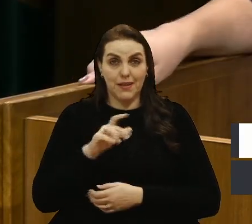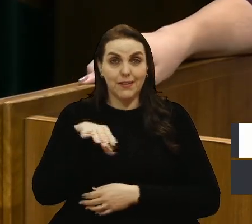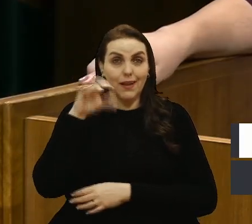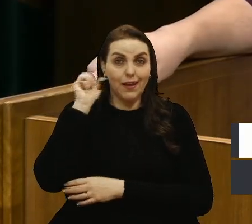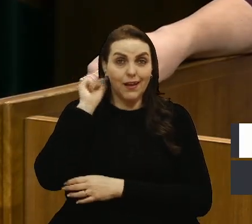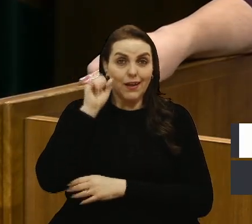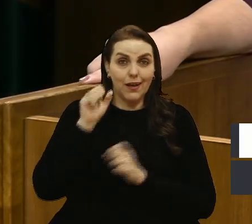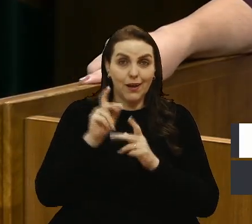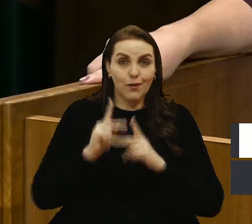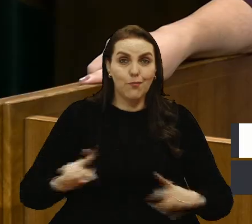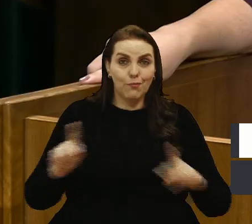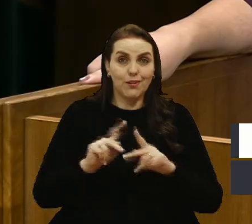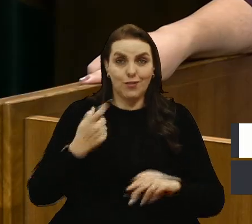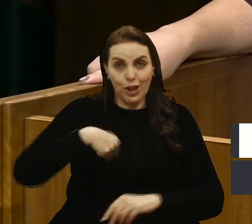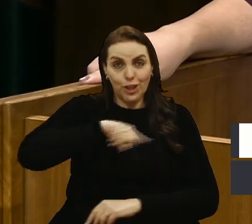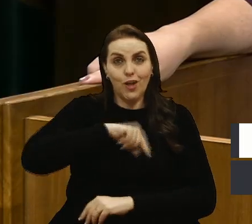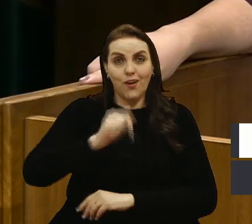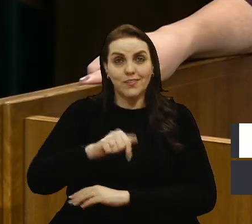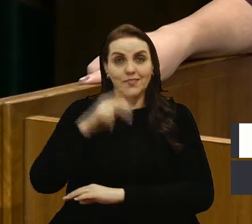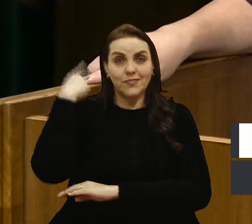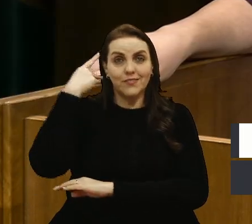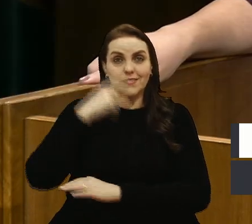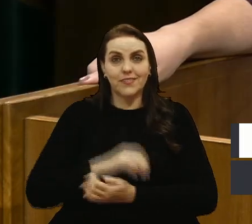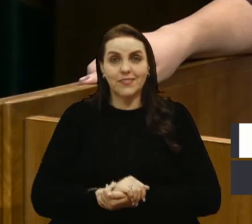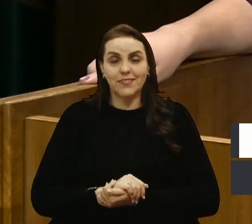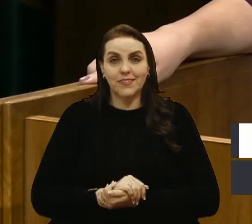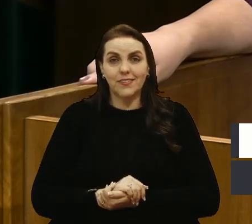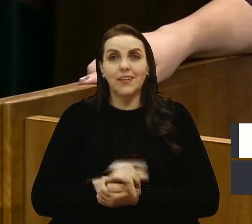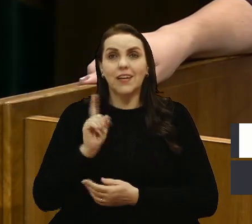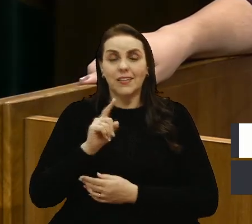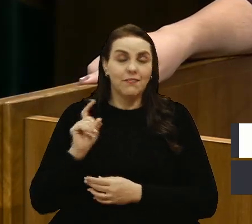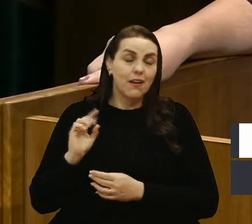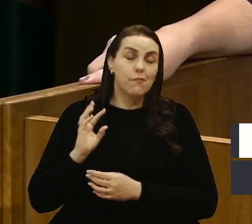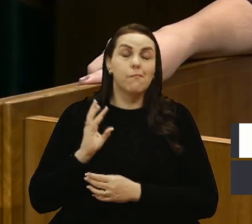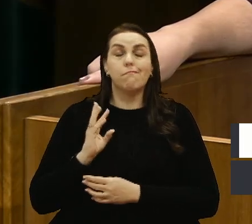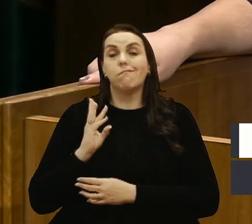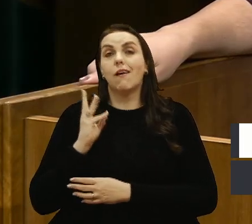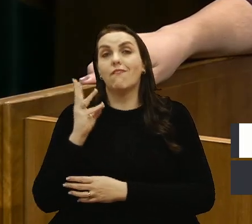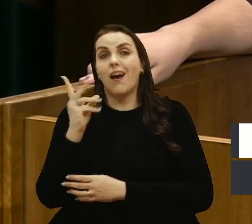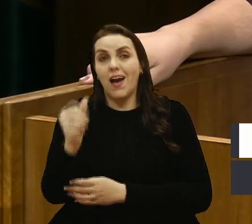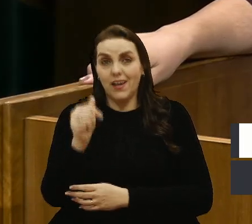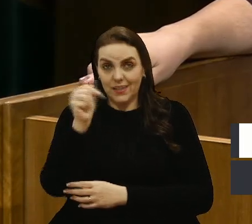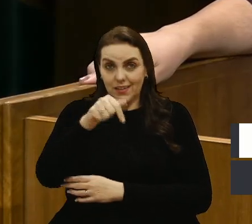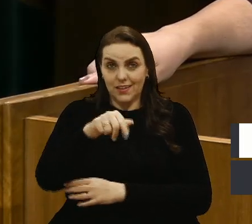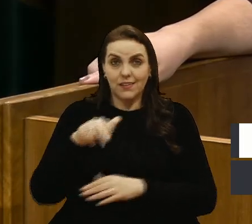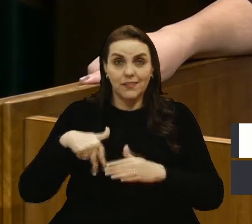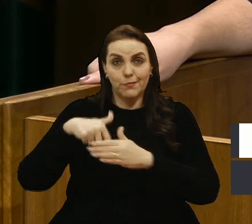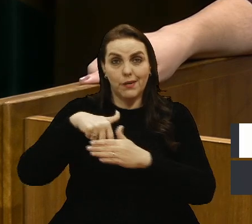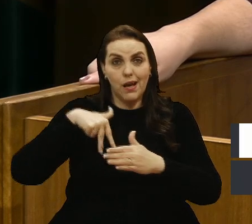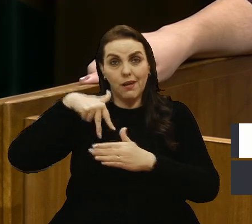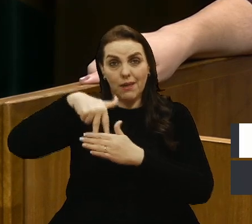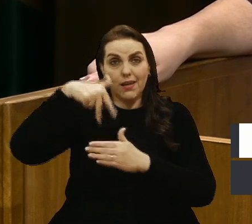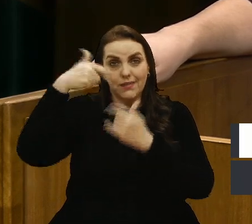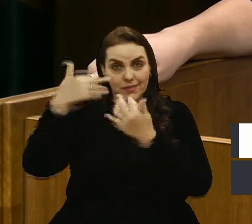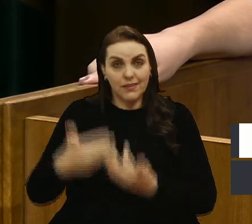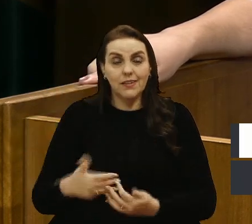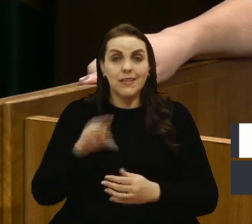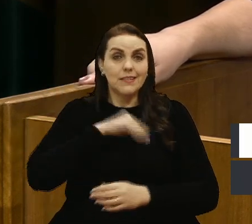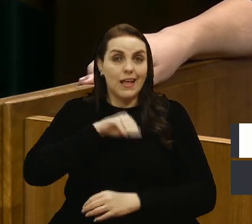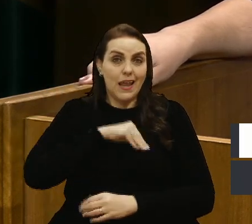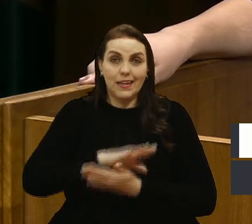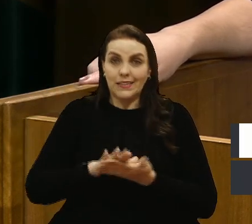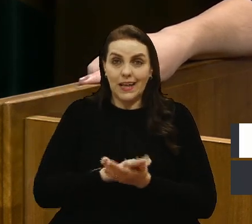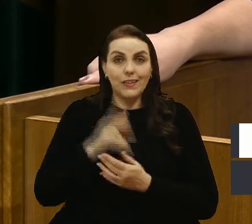a população é a gente. Quem teve que vir milhões de vezes para falar que as pessoas estavam sem receber os salários